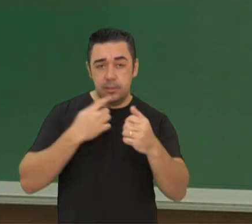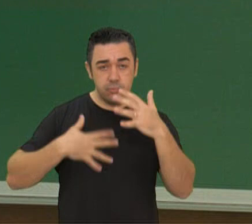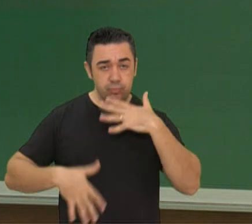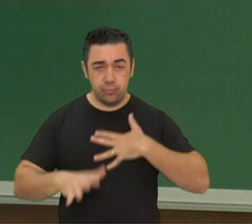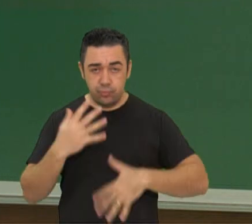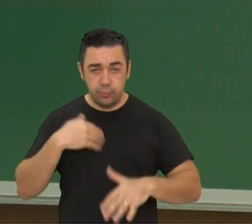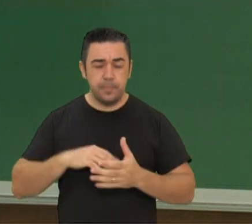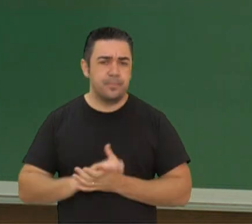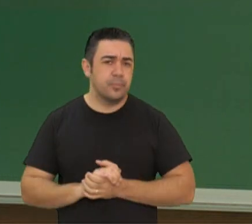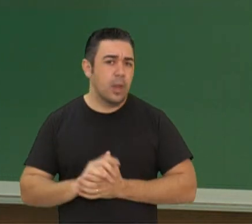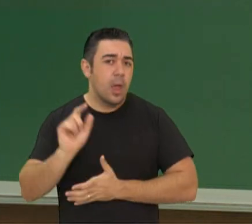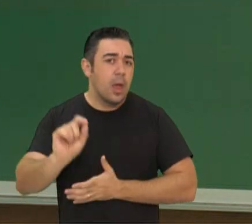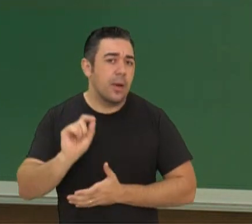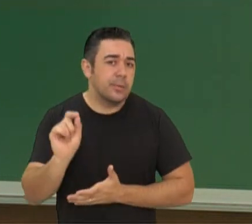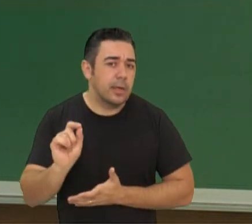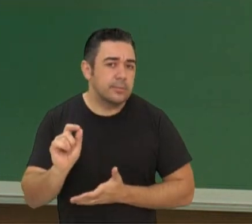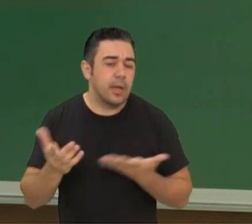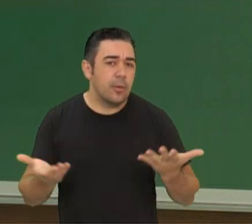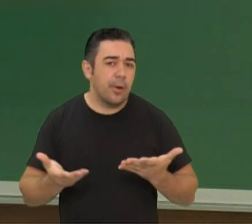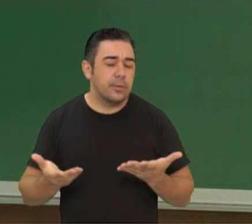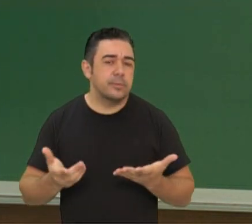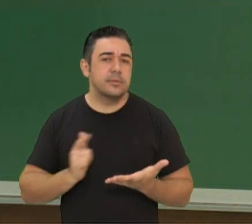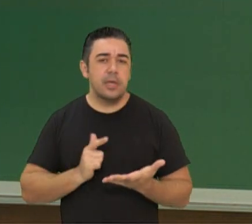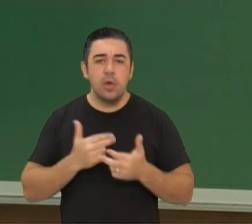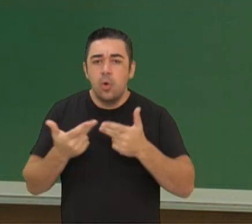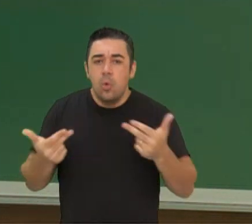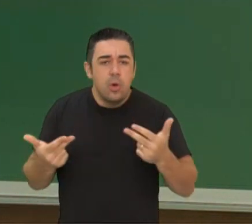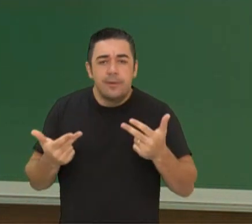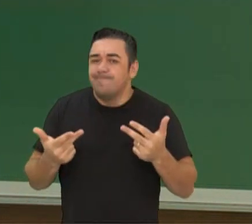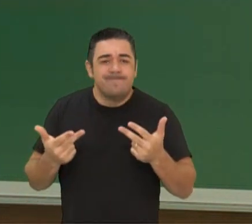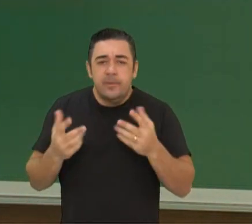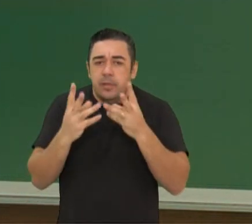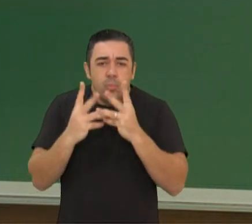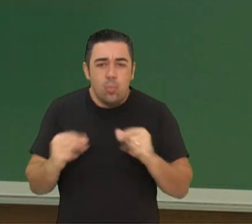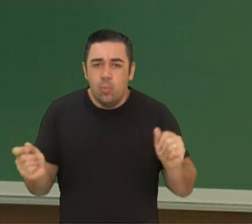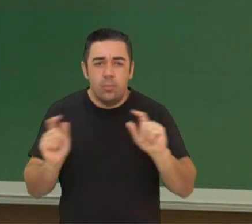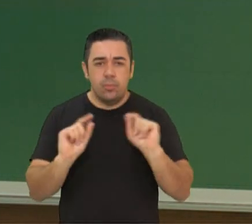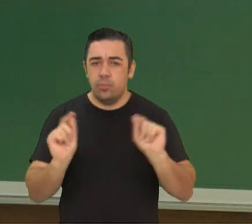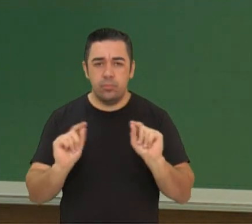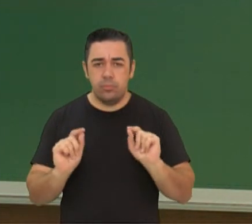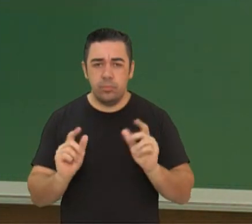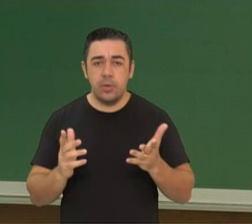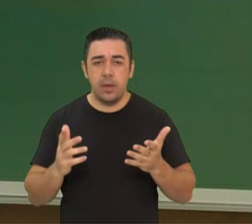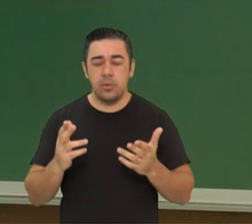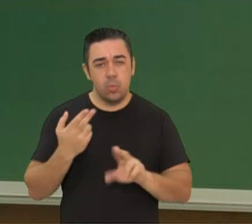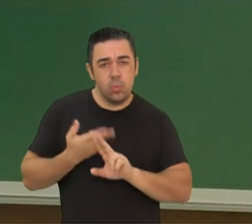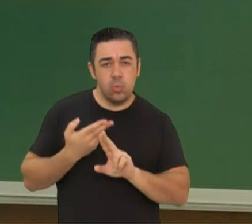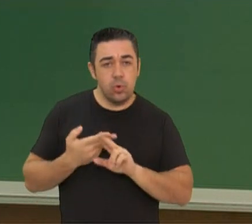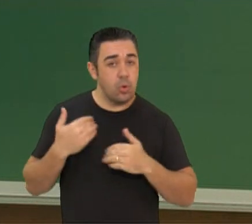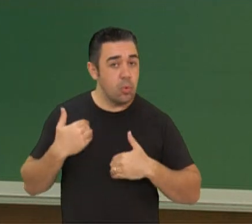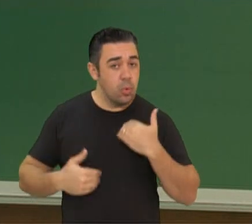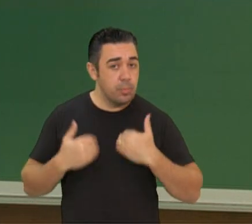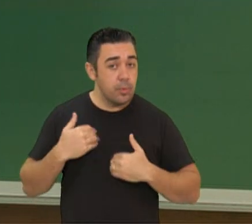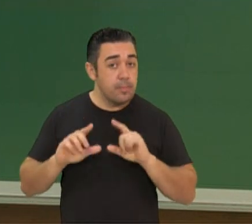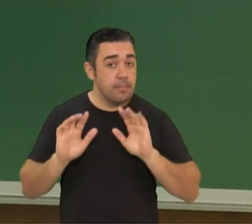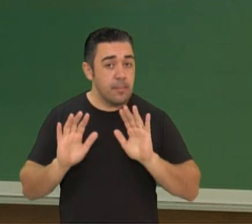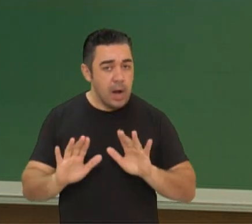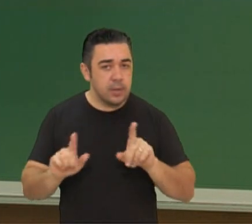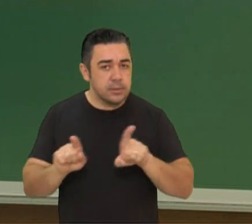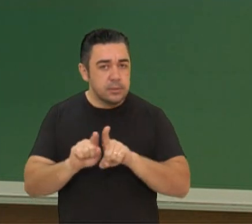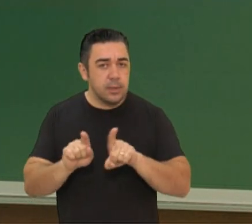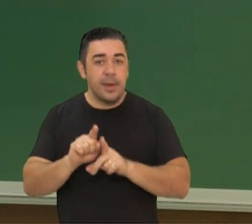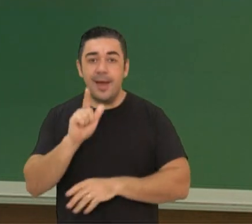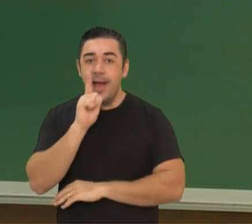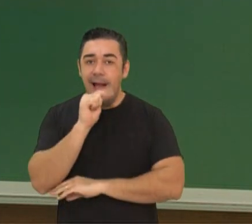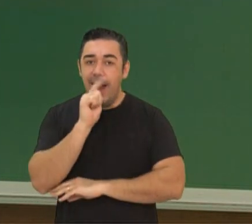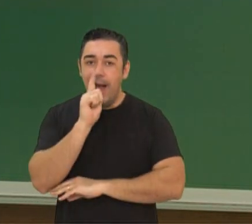temos compostos não digeridos, né, algumas coisas que nem são mais úteis para o nosso corpo, mas temos também